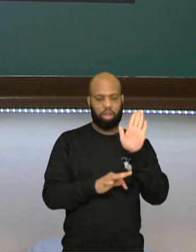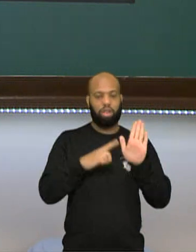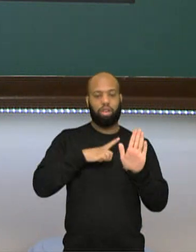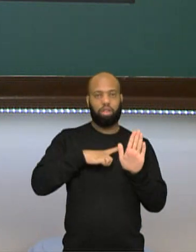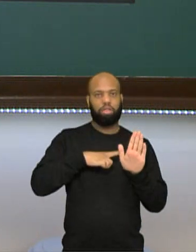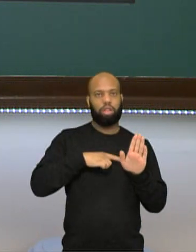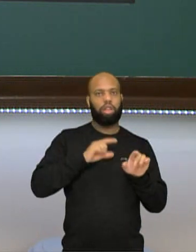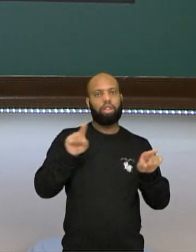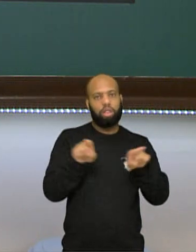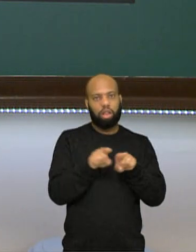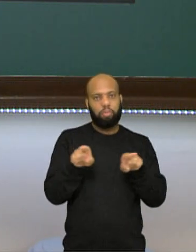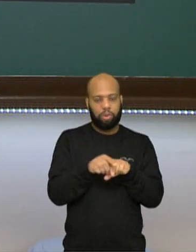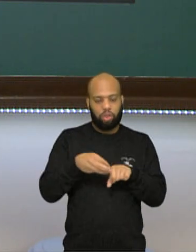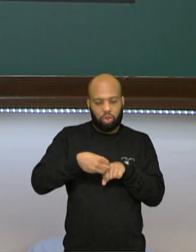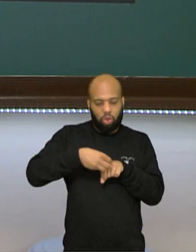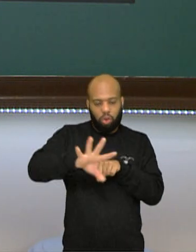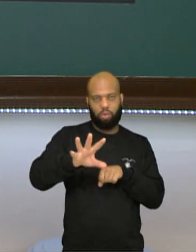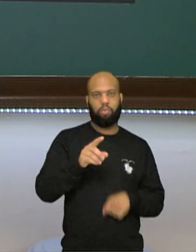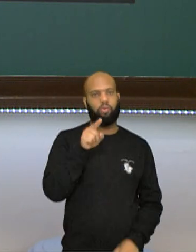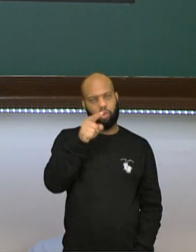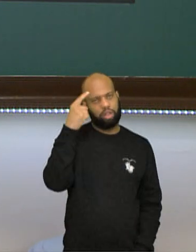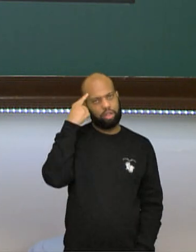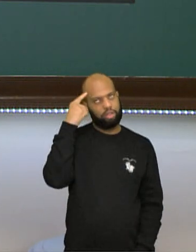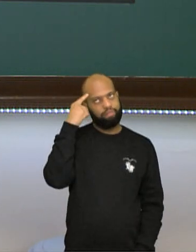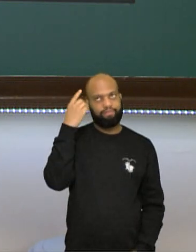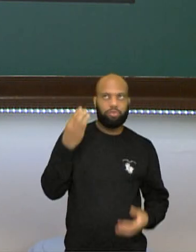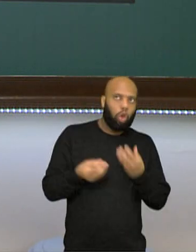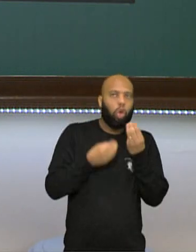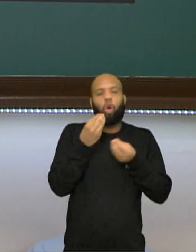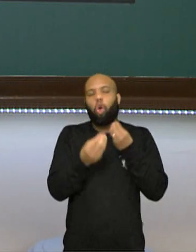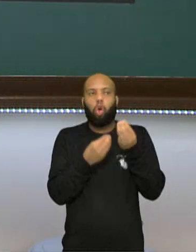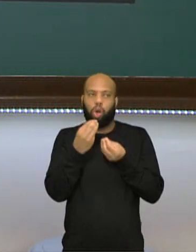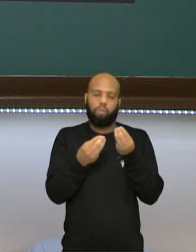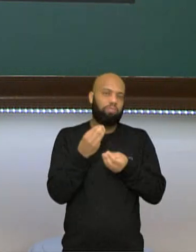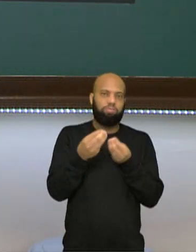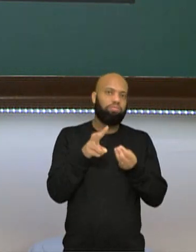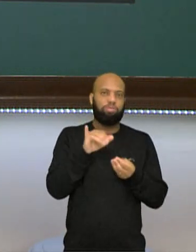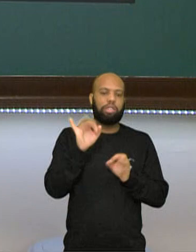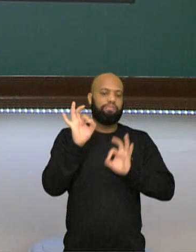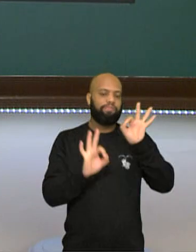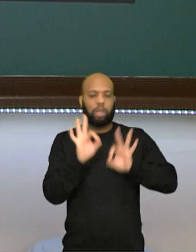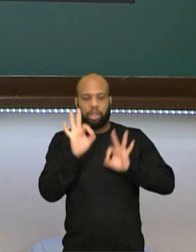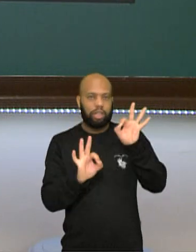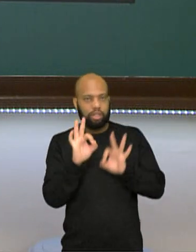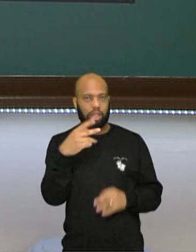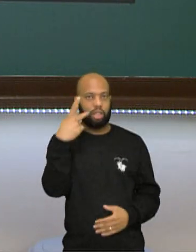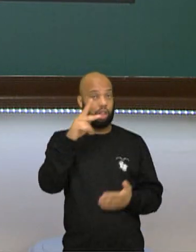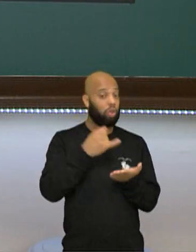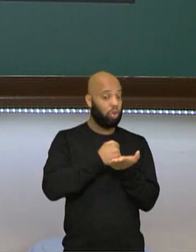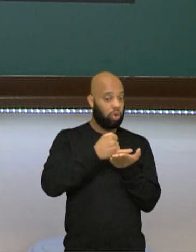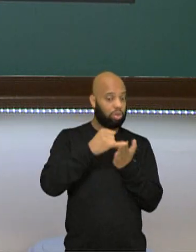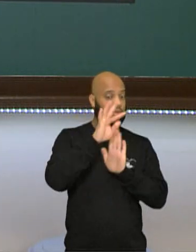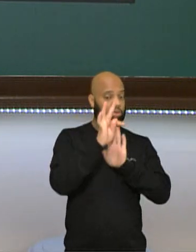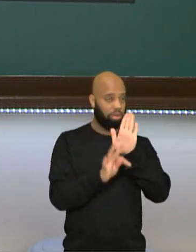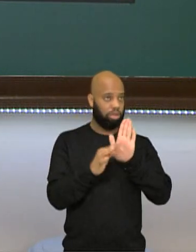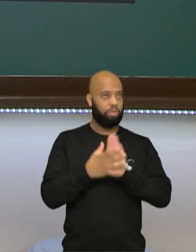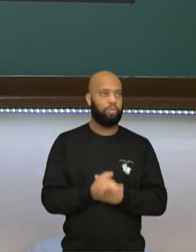sugestão aqui para que você tenha algumas ideias ainda de como ajustar, adequar a introdução do seu